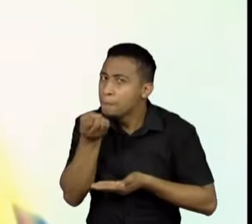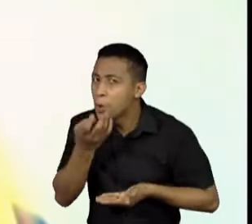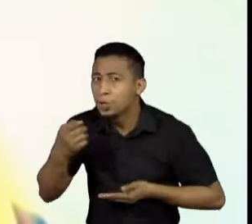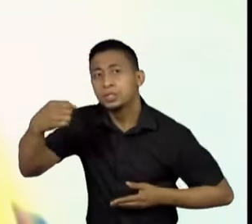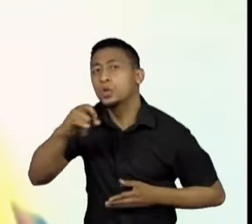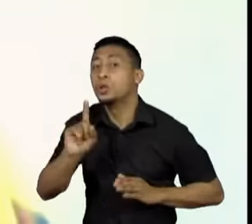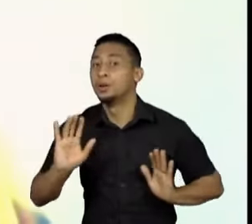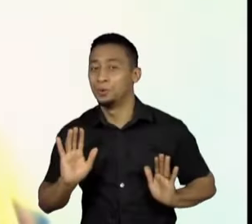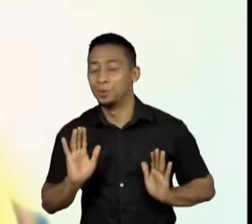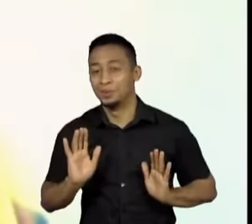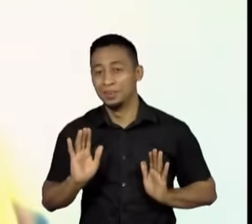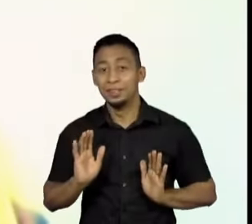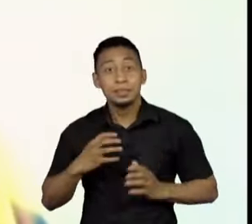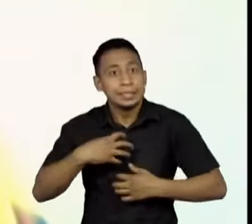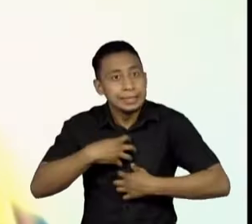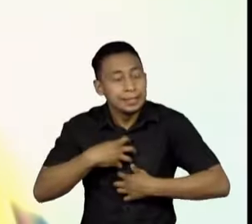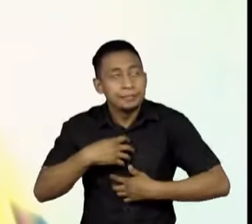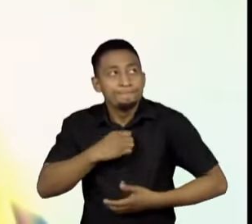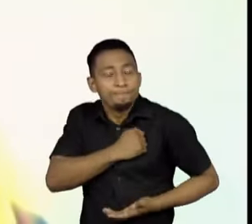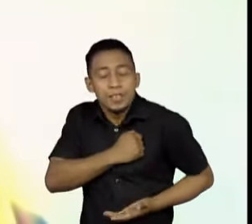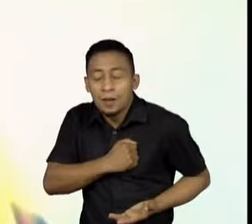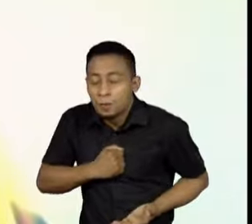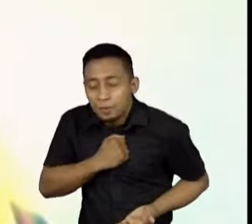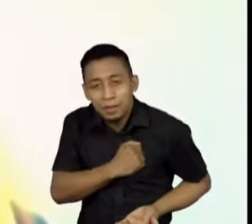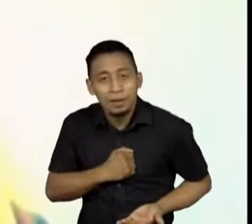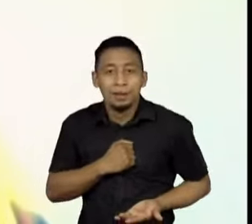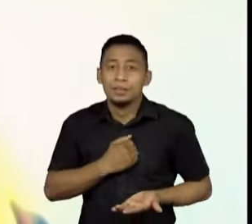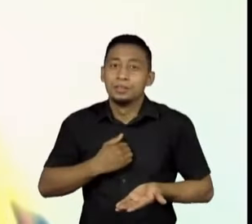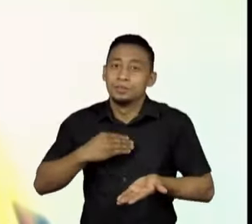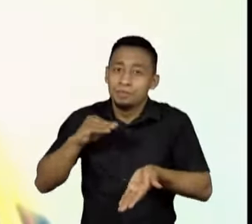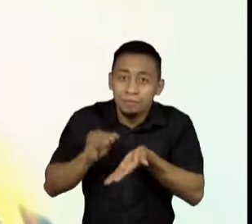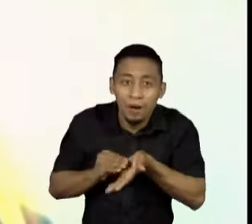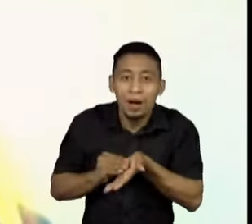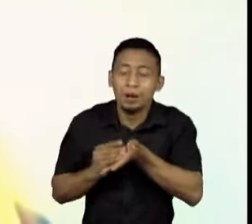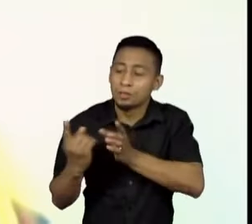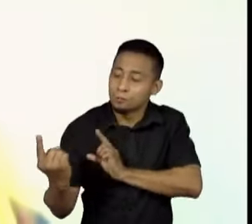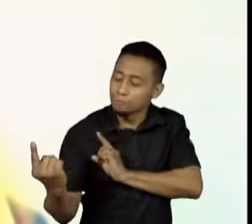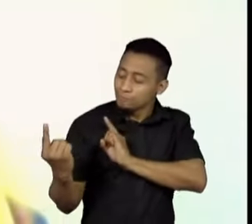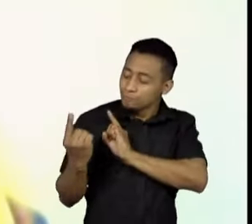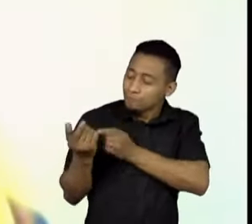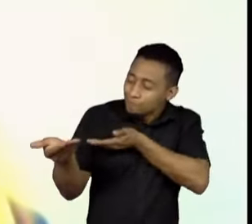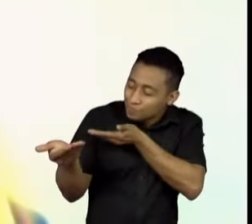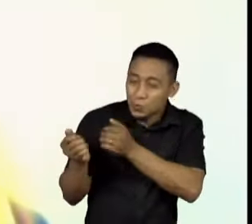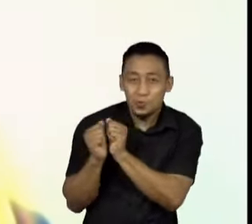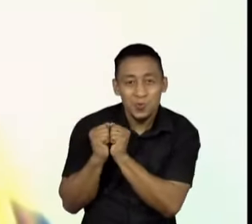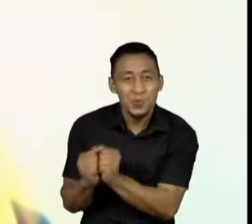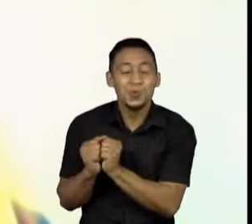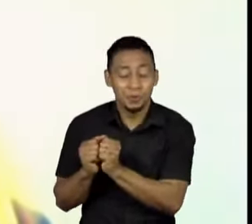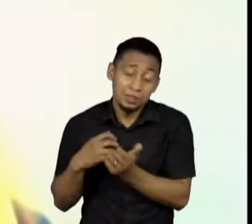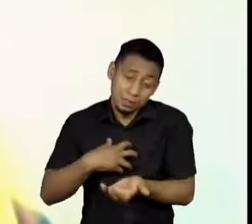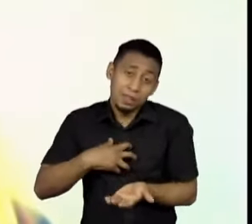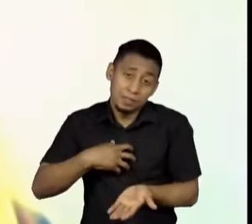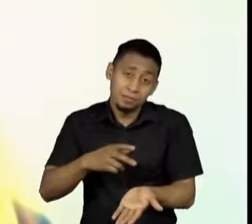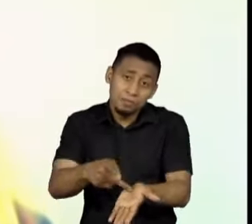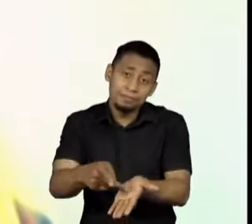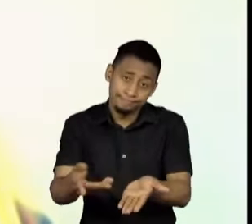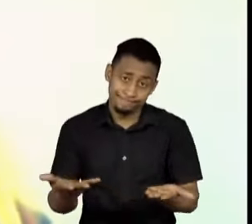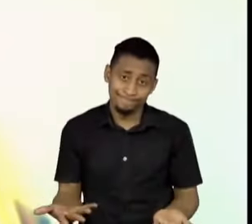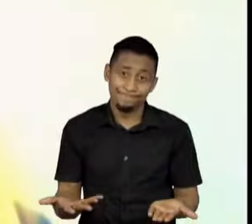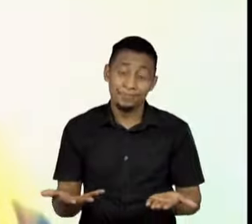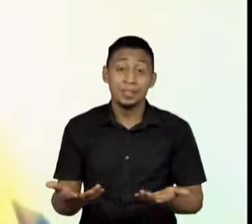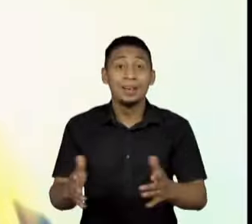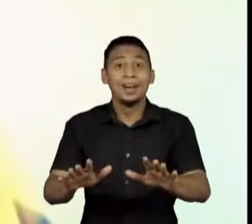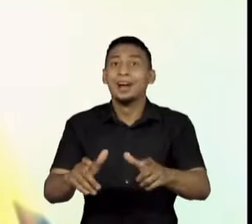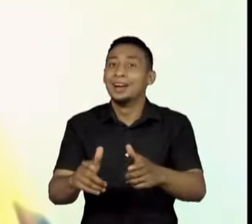muita saudade, muita falta de estar com o outro, isso sem sombra de dúvida. Para